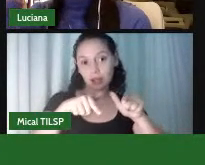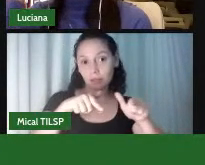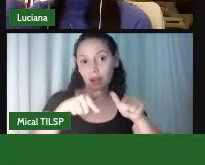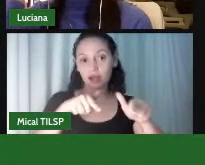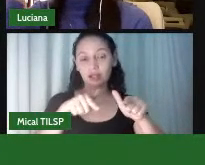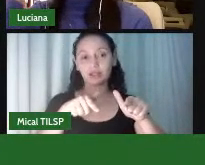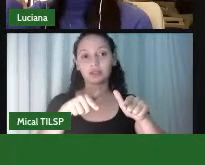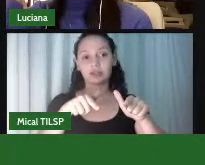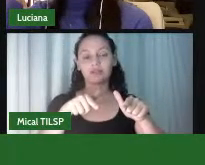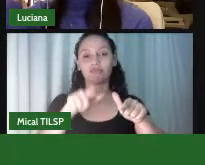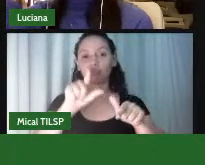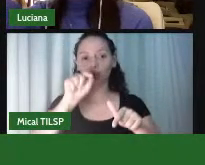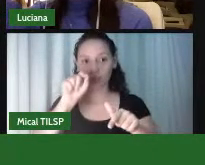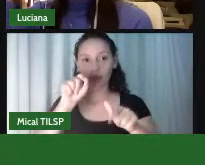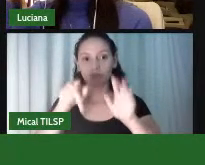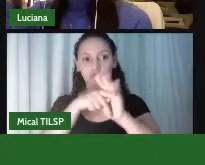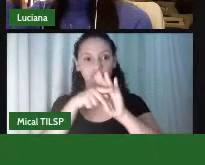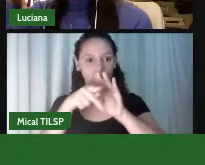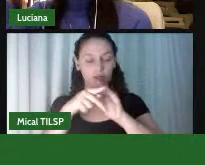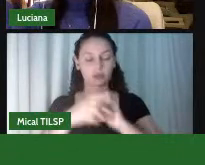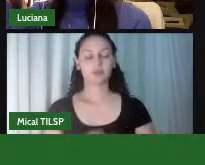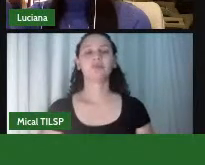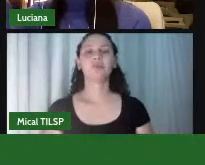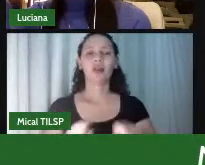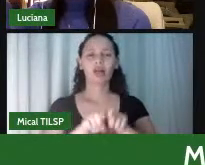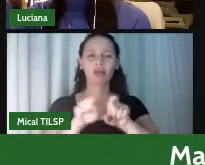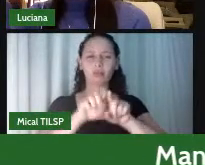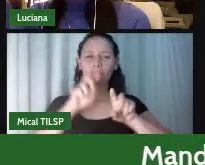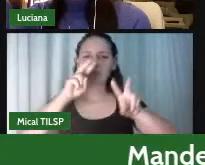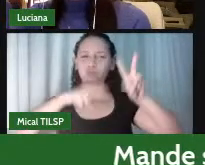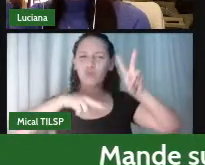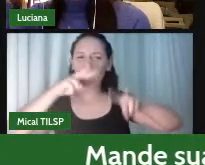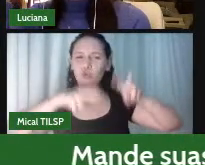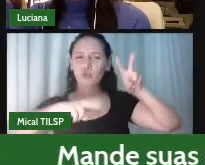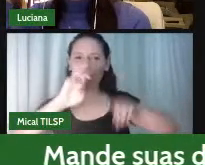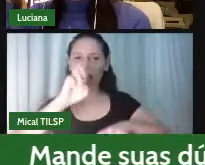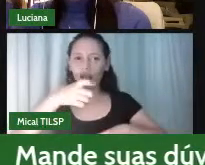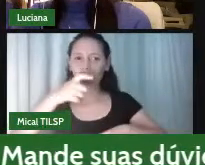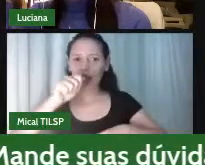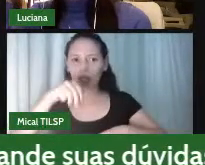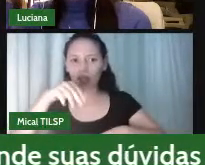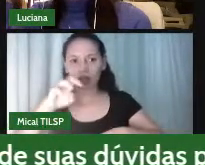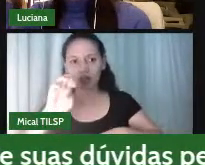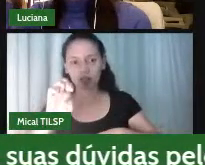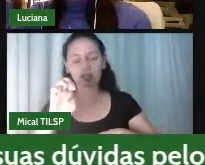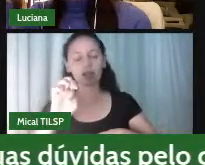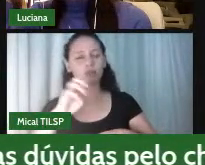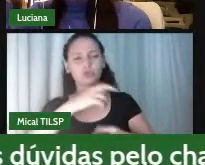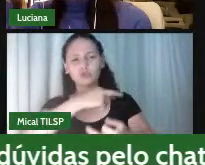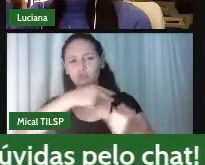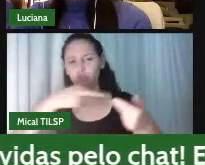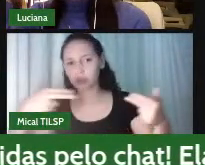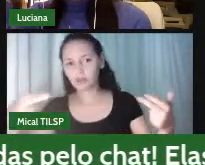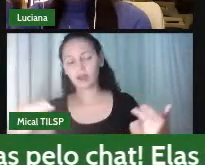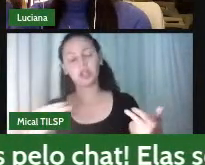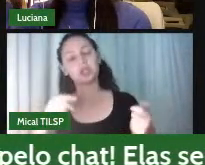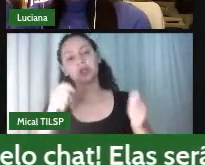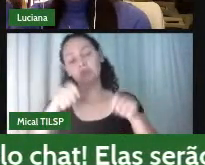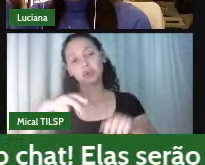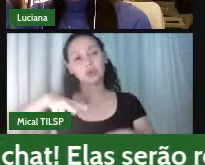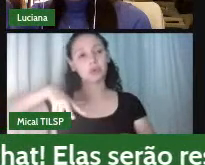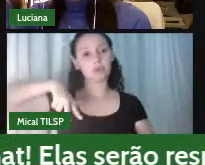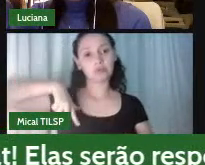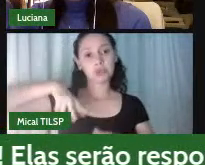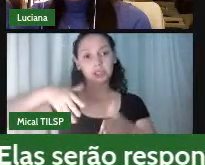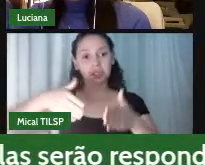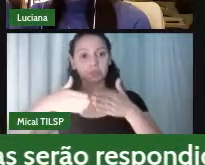sem contar também ali os inúmeros exames por imagem que podem ser feitos por solicitação do próprio paciente, por solicitação judicial,